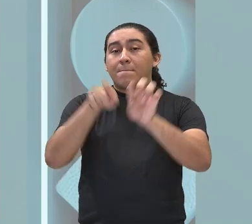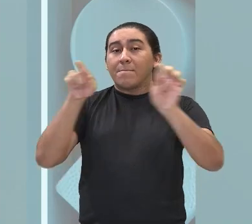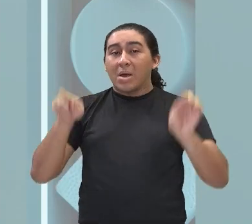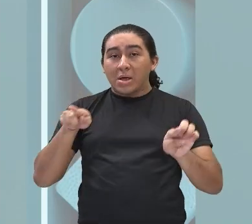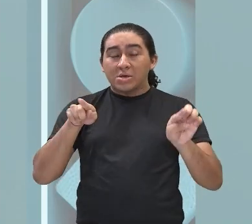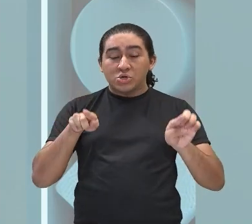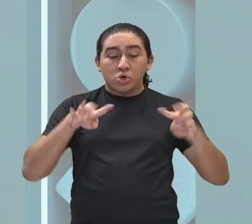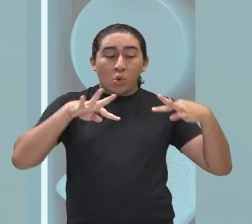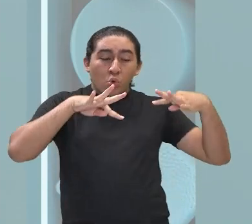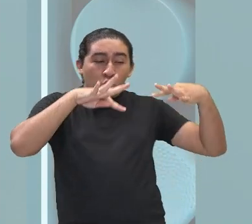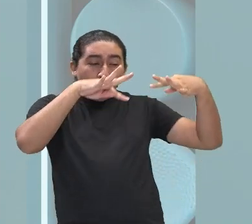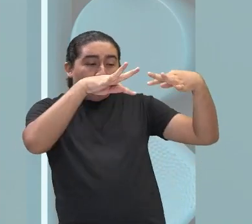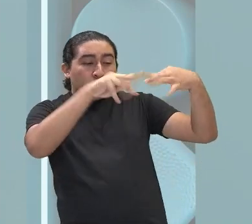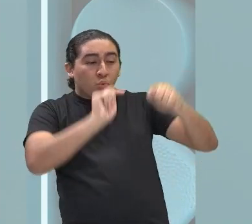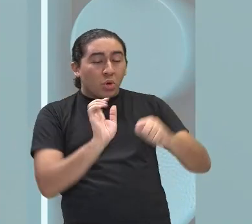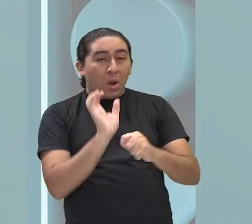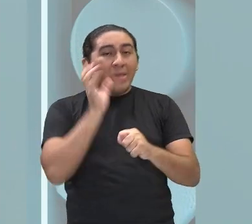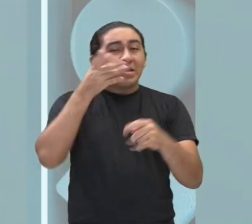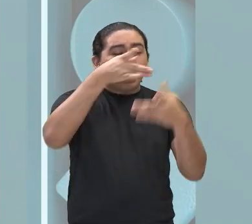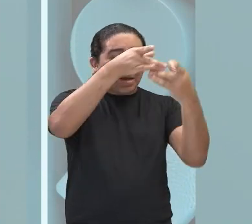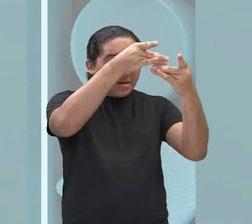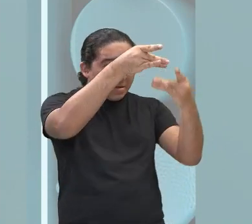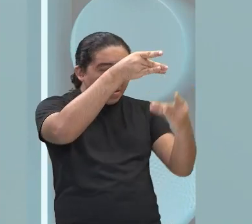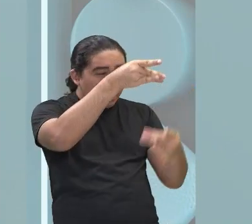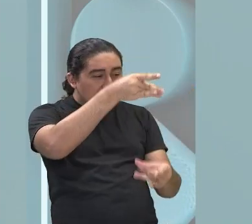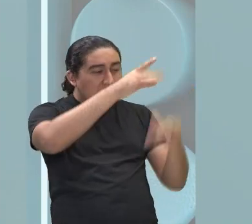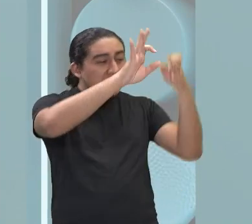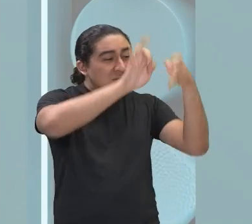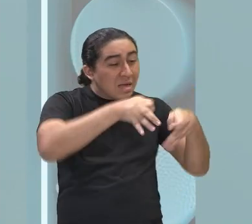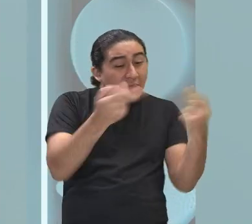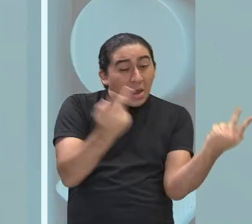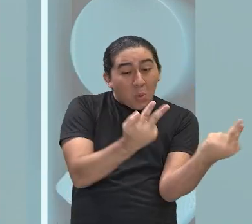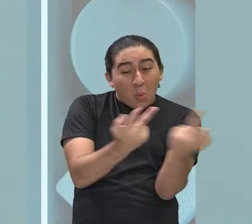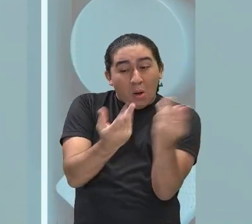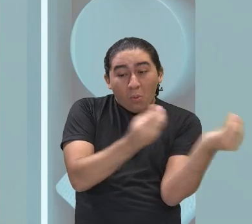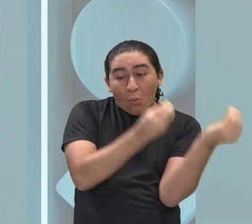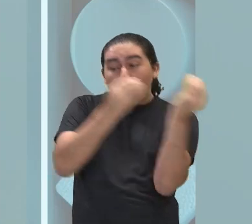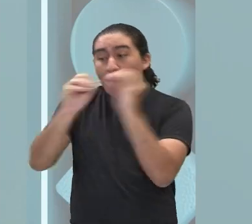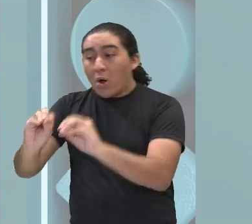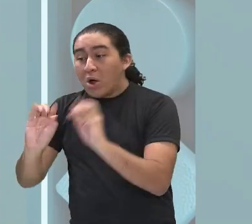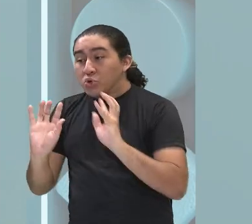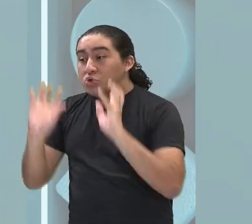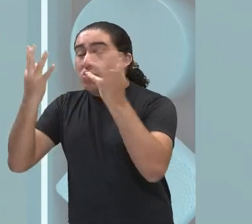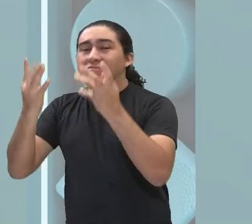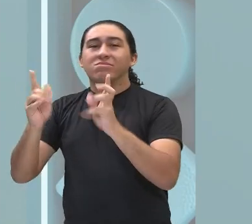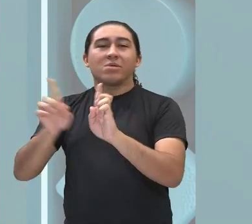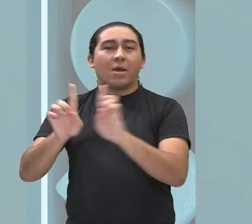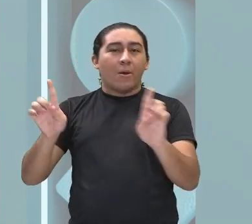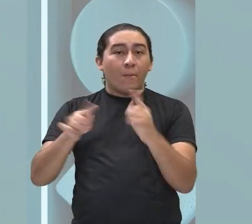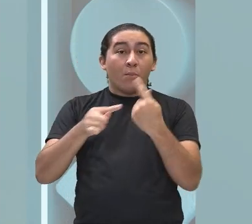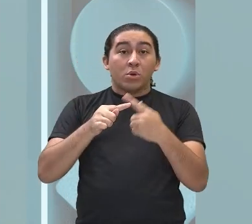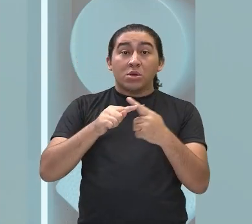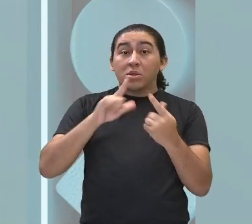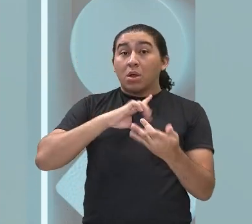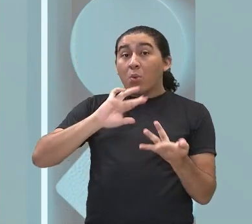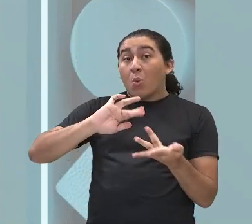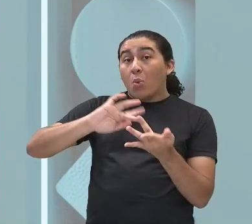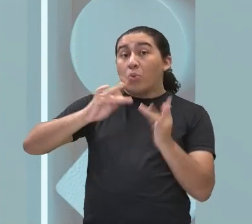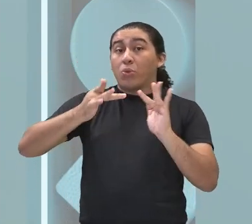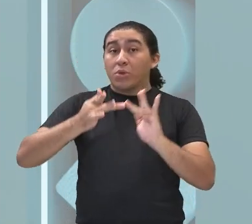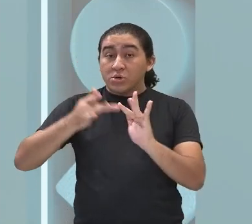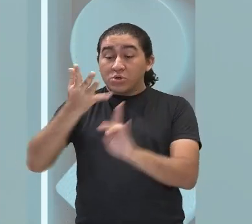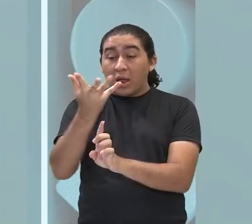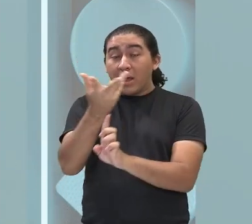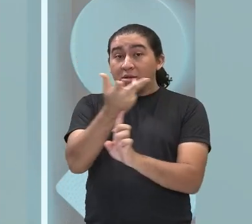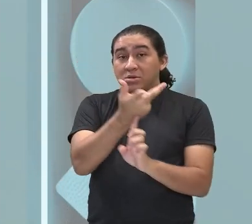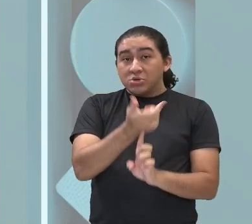não vou colocar tal qual é aquele ritual, porque vai ter o olhar artístico e quando